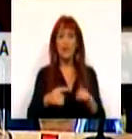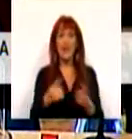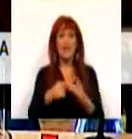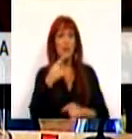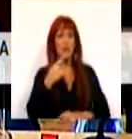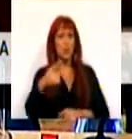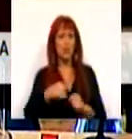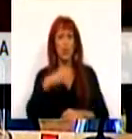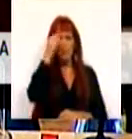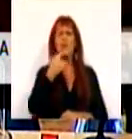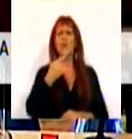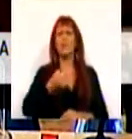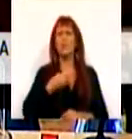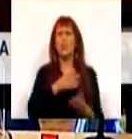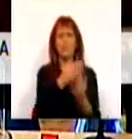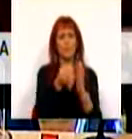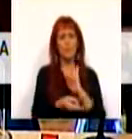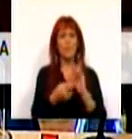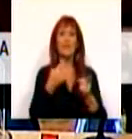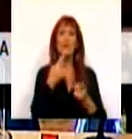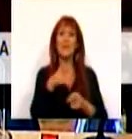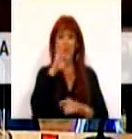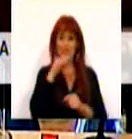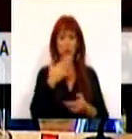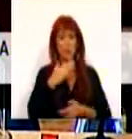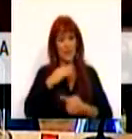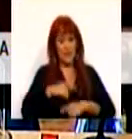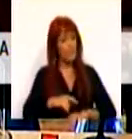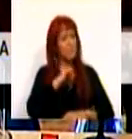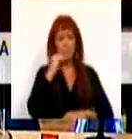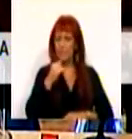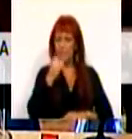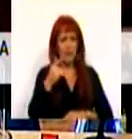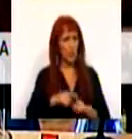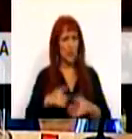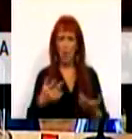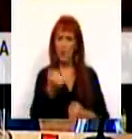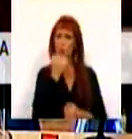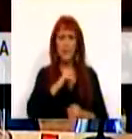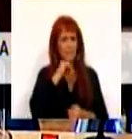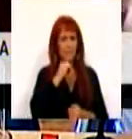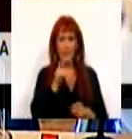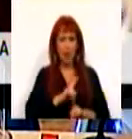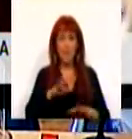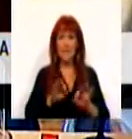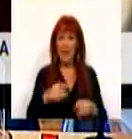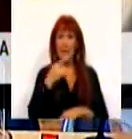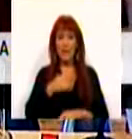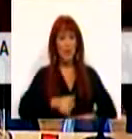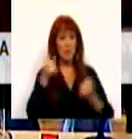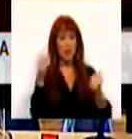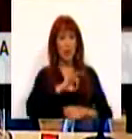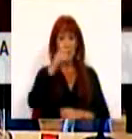Governo tem iludido nas mais diversas áreas. Se é suficiente, ainda não, e não estamos satisfeitos, como disse bem o